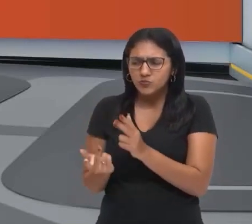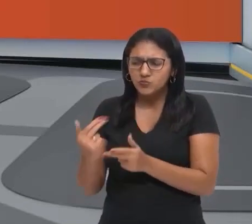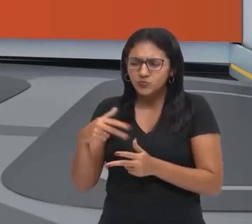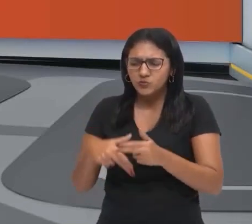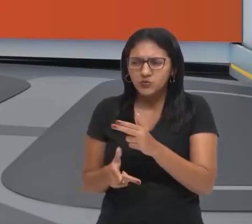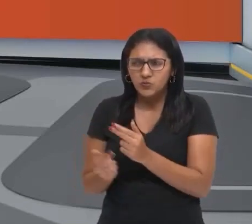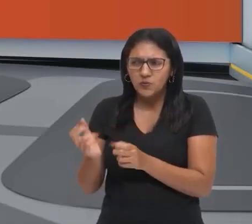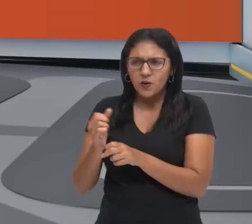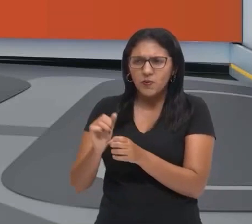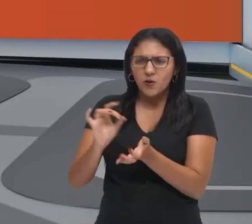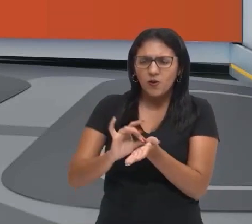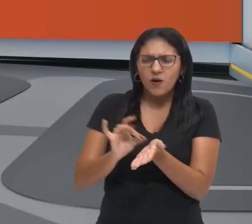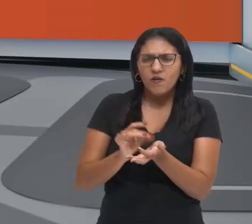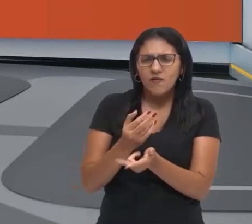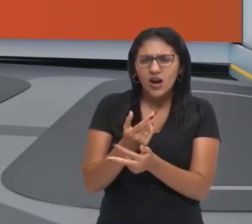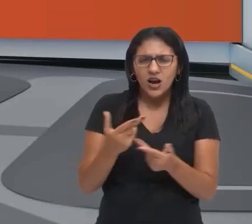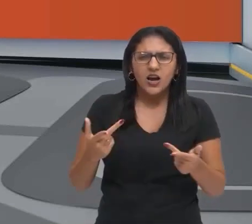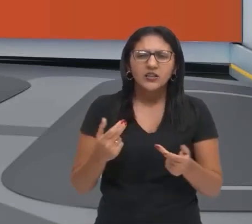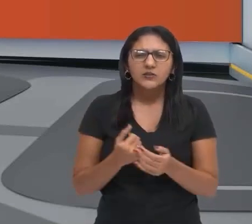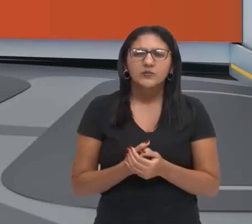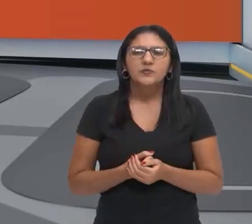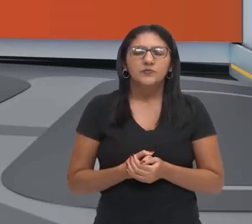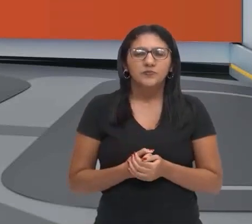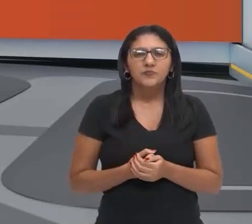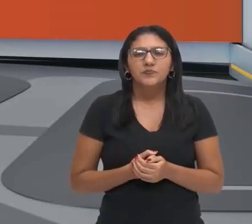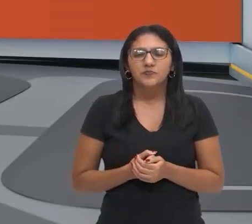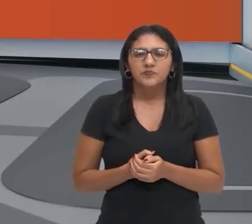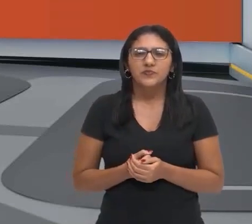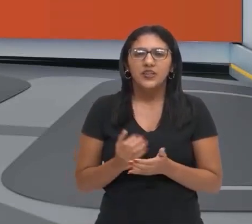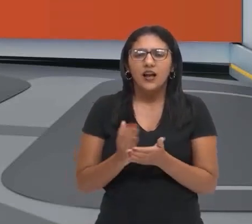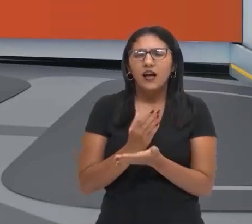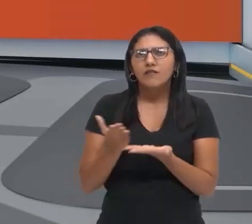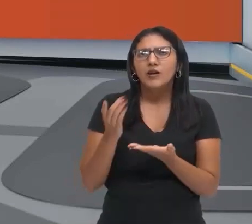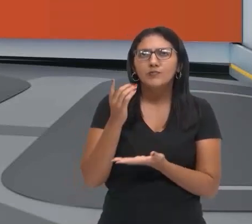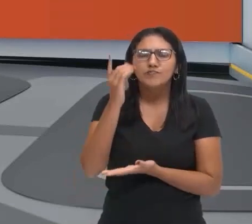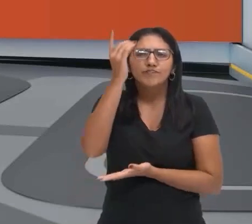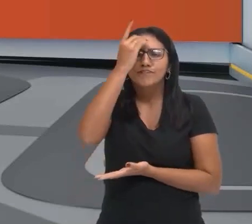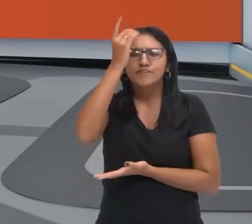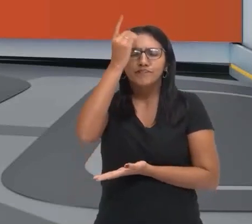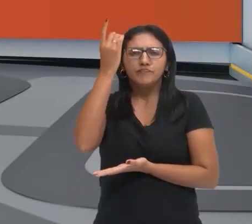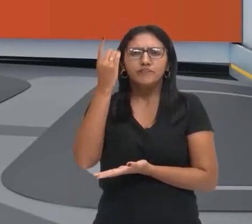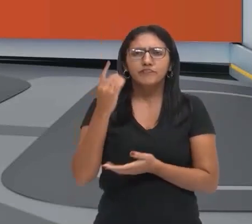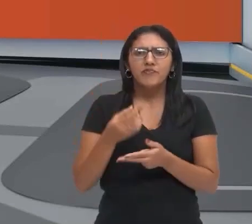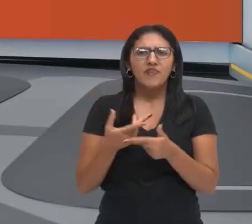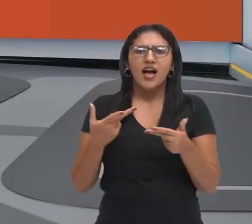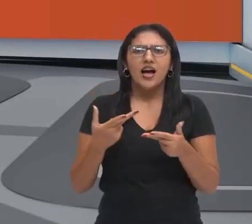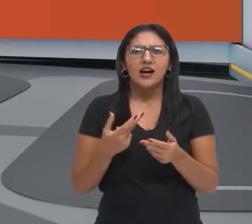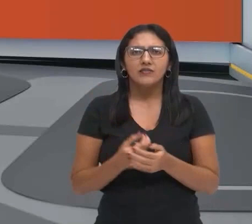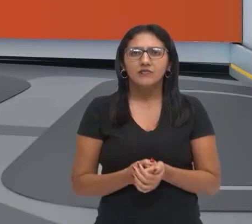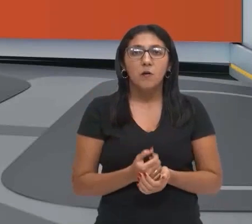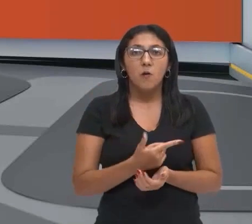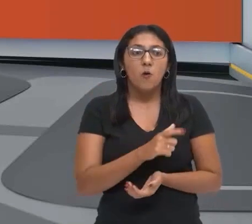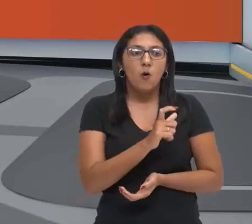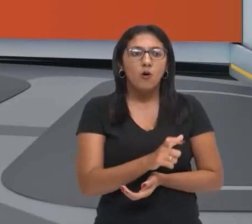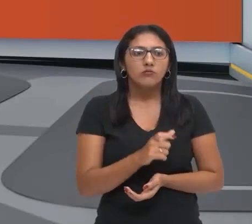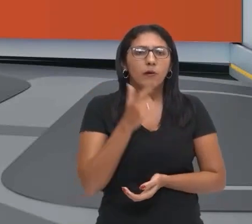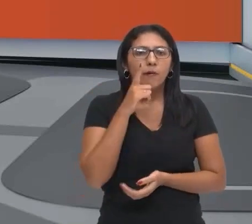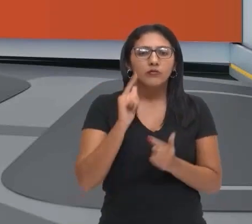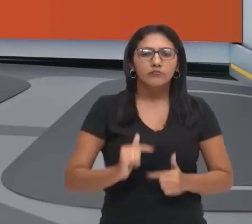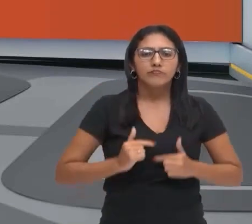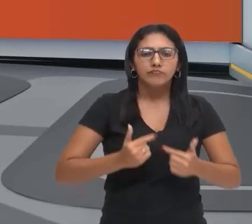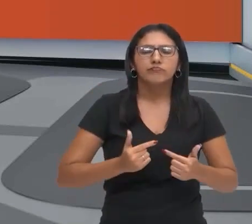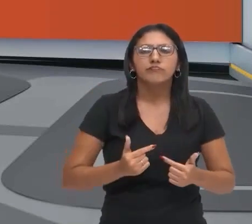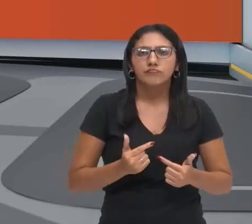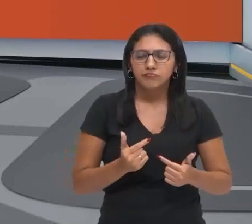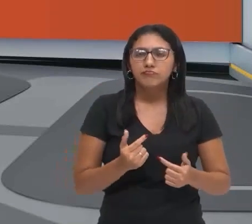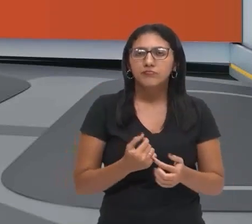colar. Outro é muito mais, vamos dizer, prático, ter ideias. Um outro já consegue executar.